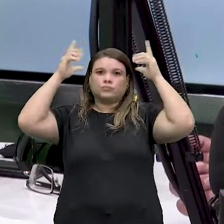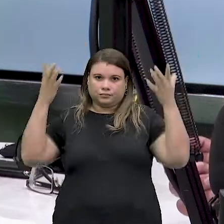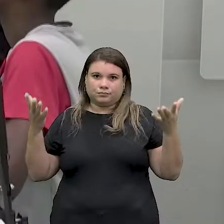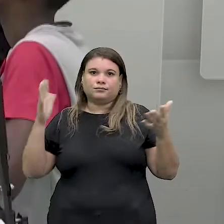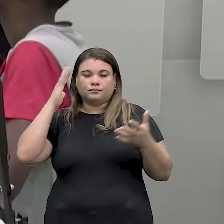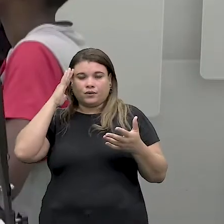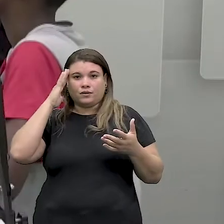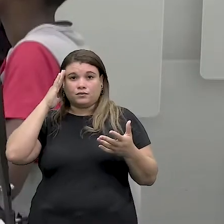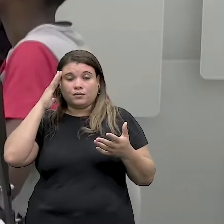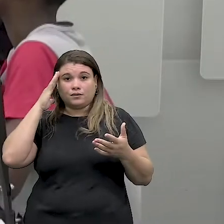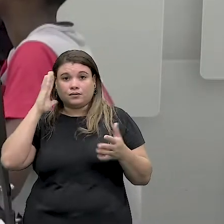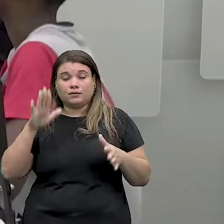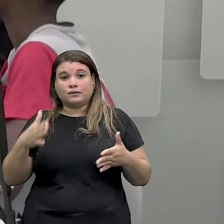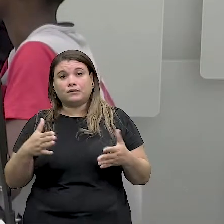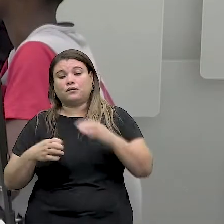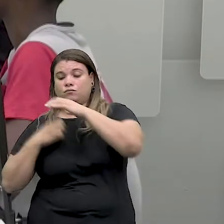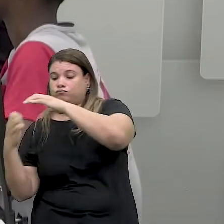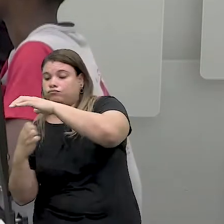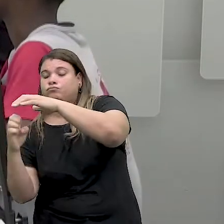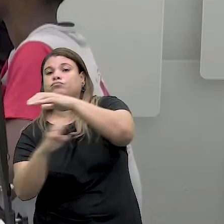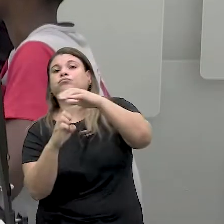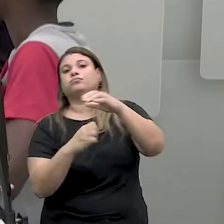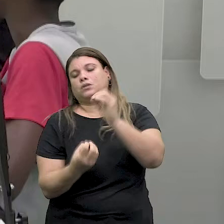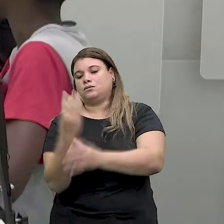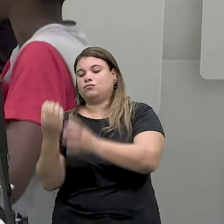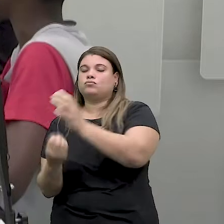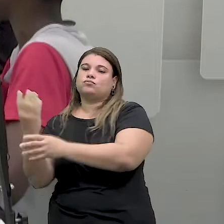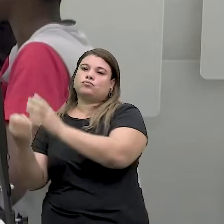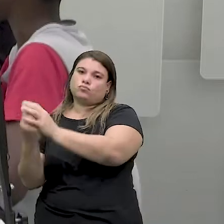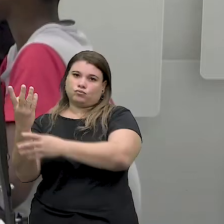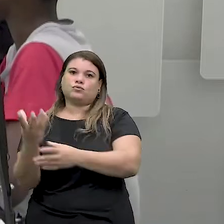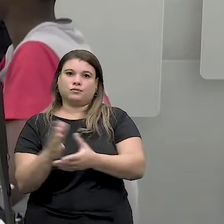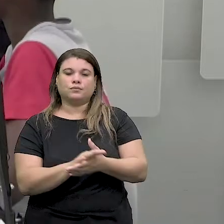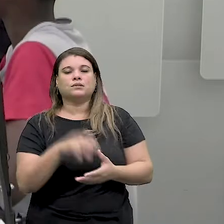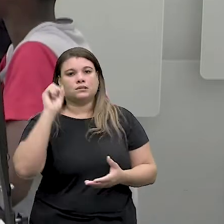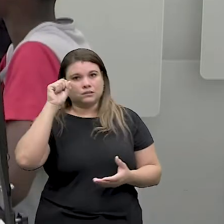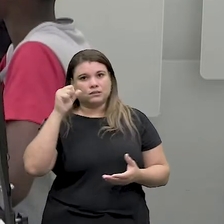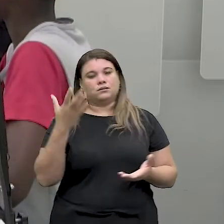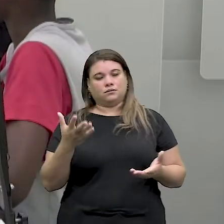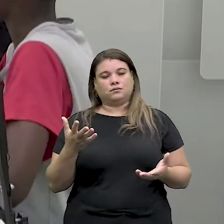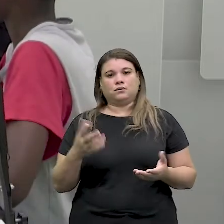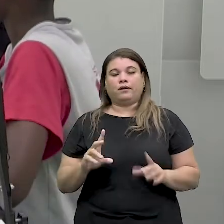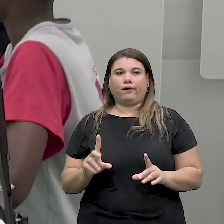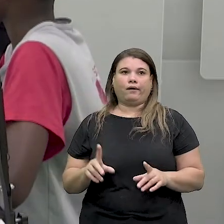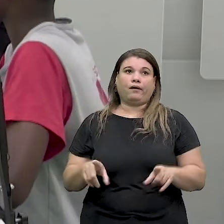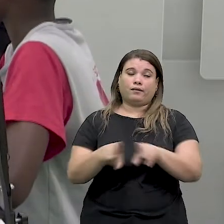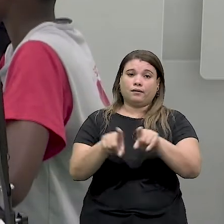fabrica tanto que ela precisa de mais fornecedores. Então, surgiu as chamadas empresas